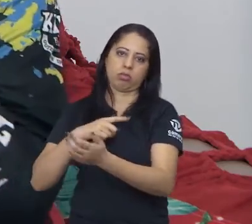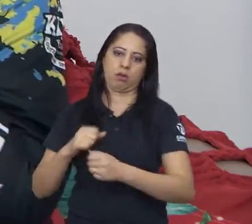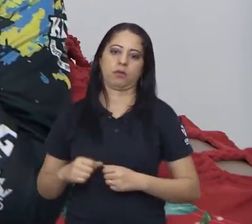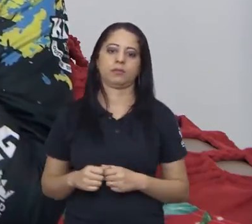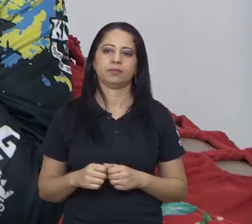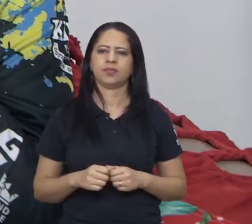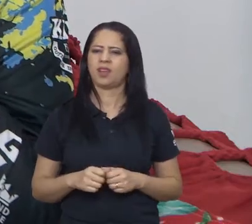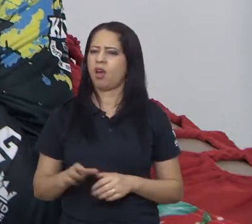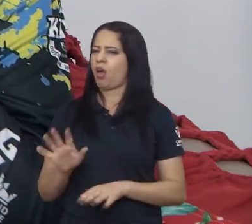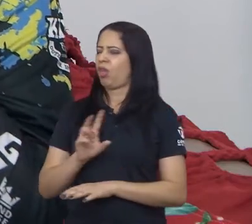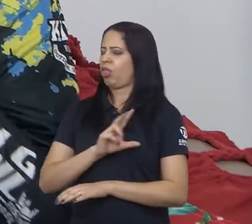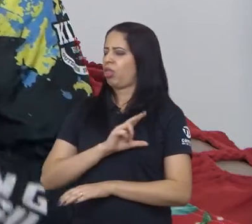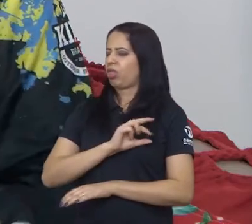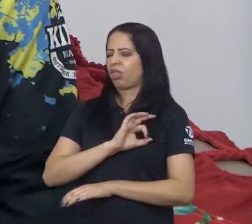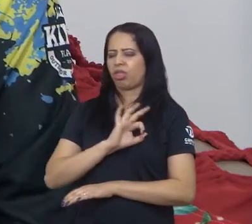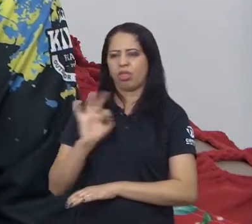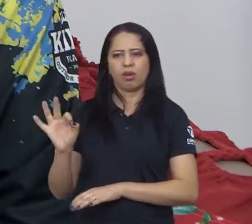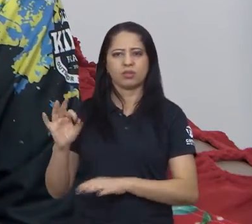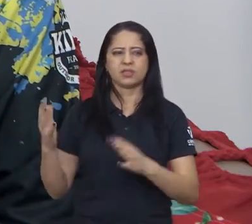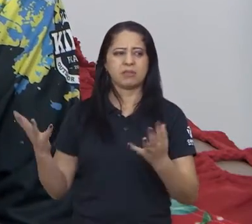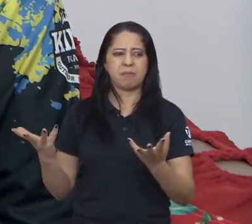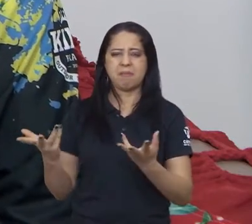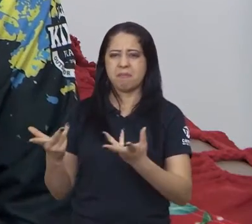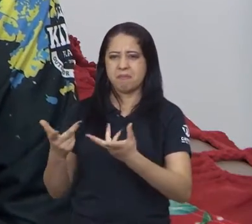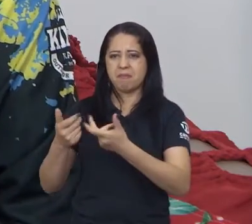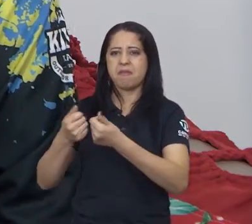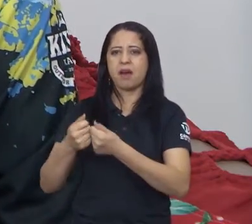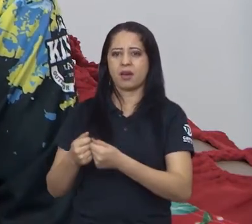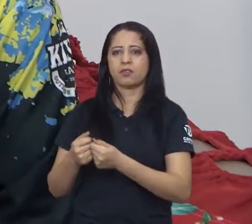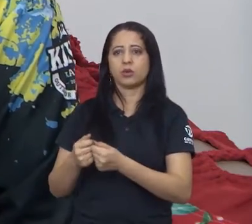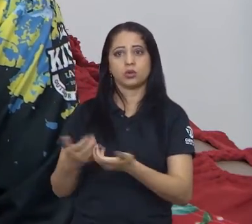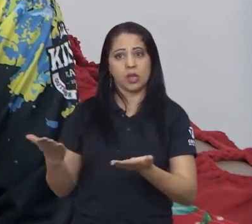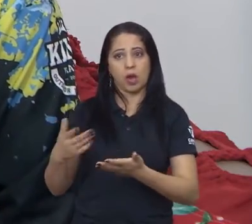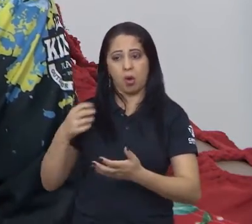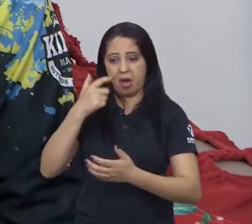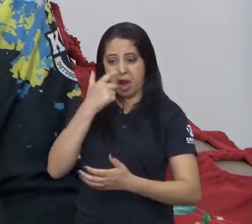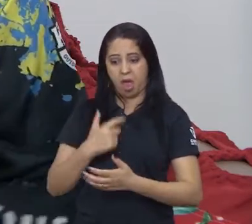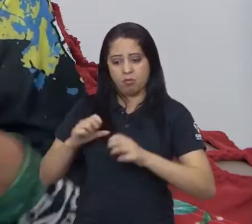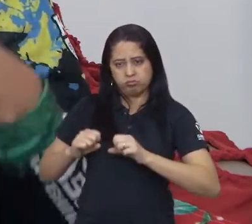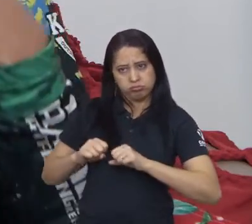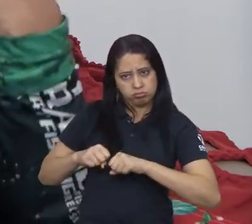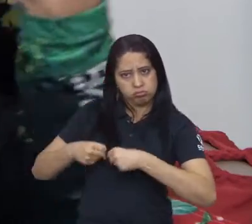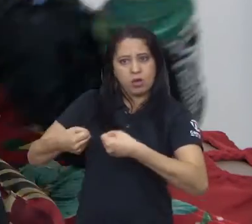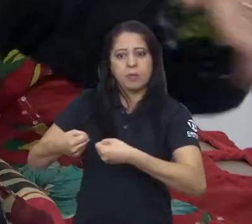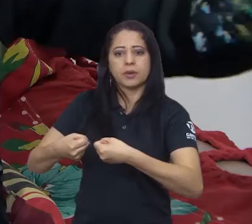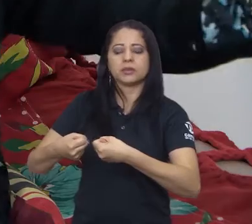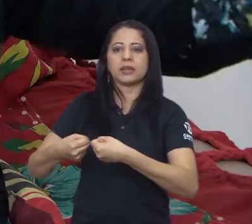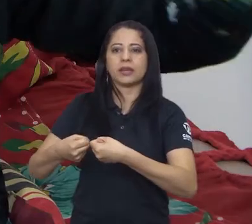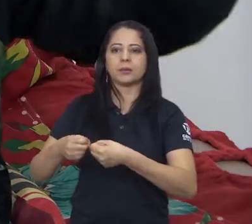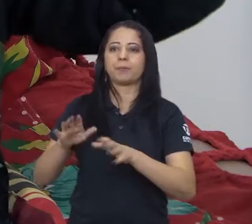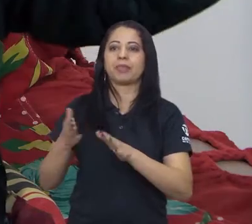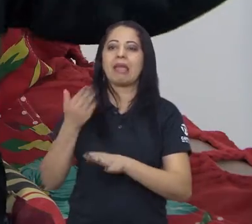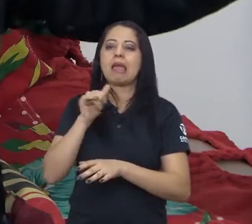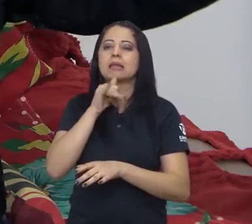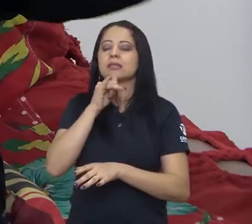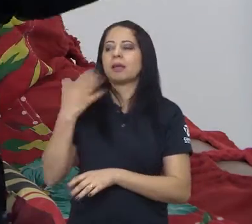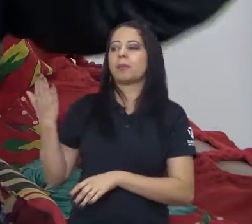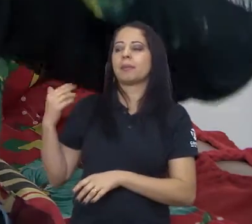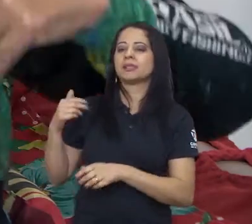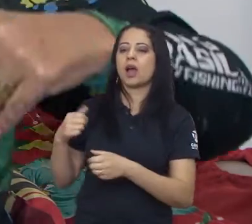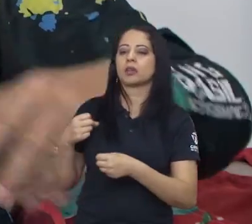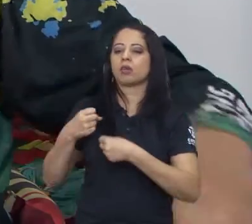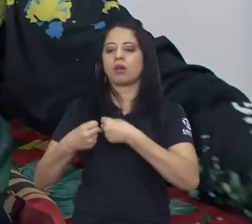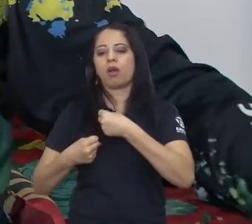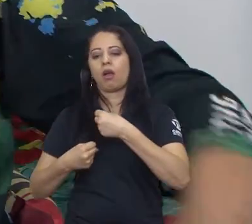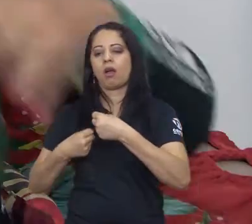são muitos né Nós nós estamos com disposição nós caminhávamos aqui uma metade